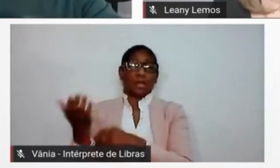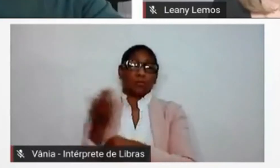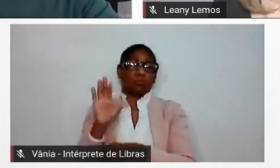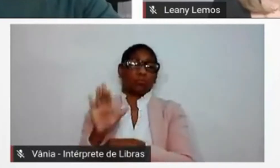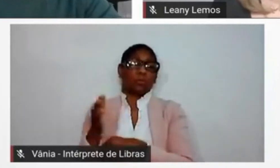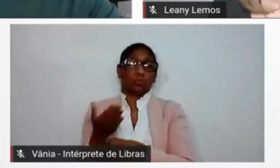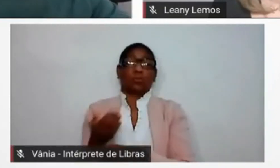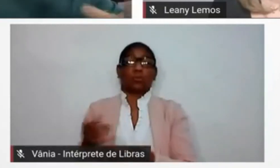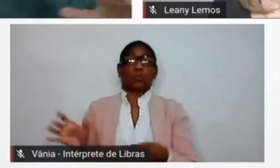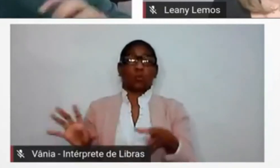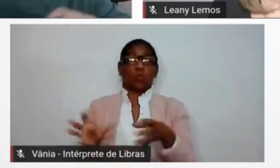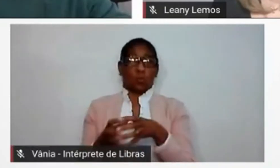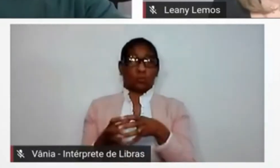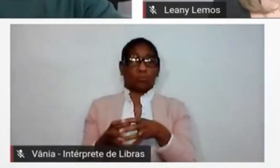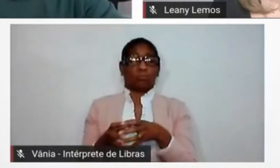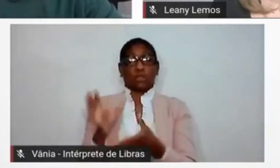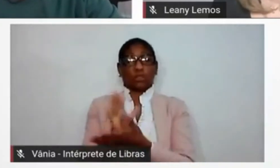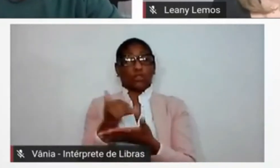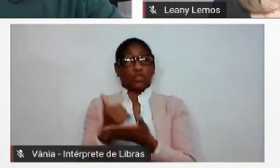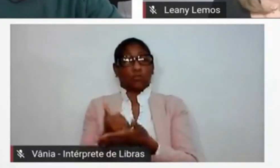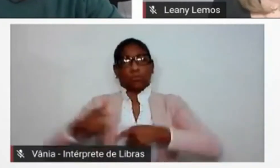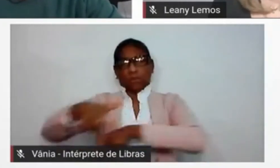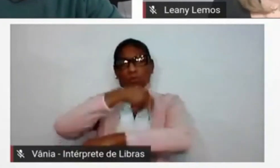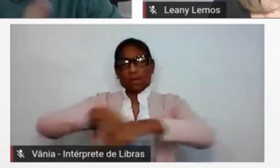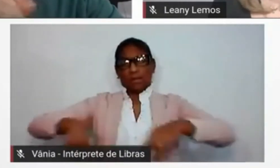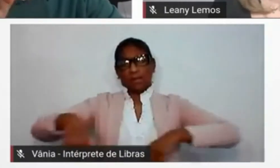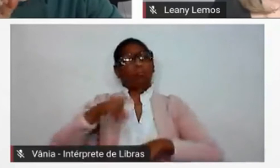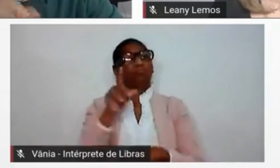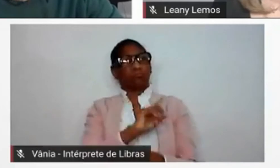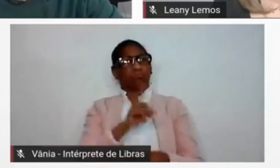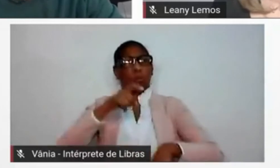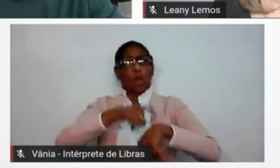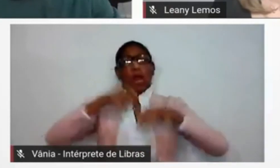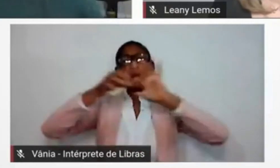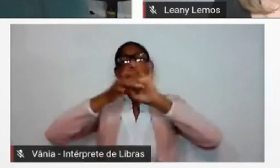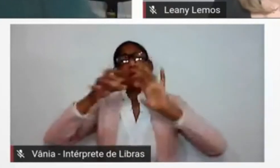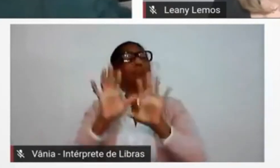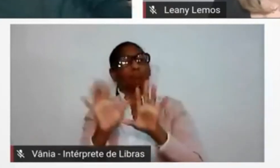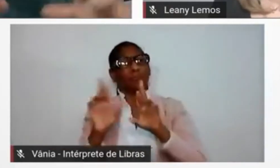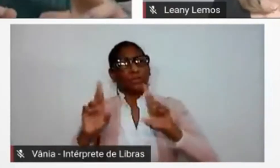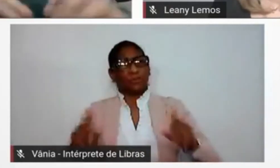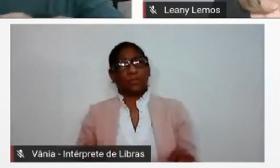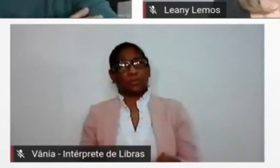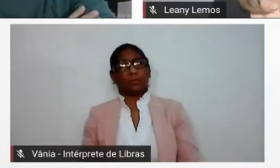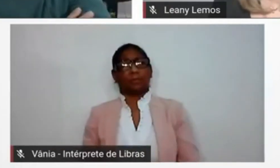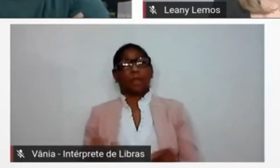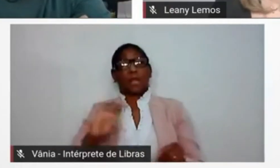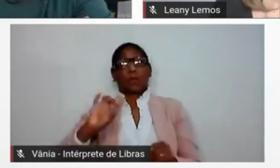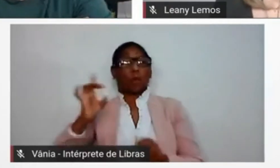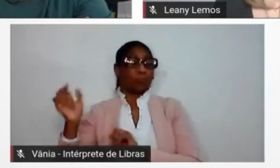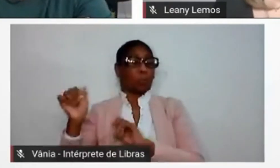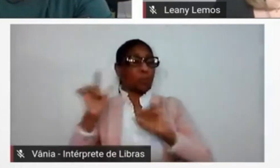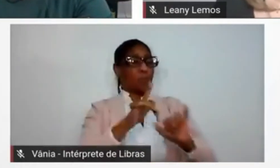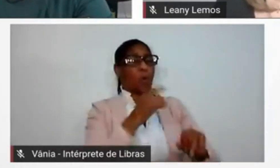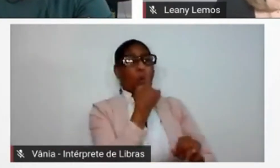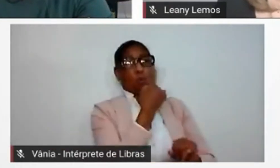turmas divididas, com redução de circulação, redução de horários. Essa é a primeira coisa, ou seja, não é bota as turmas todas